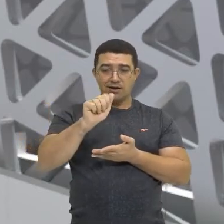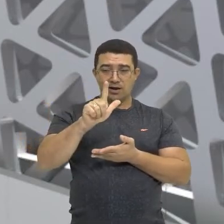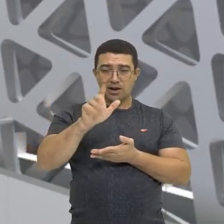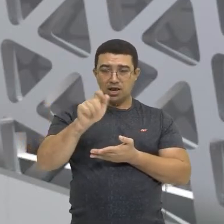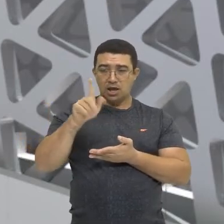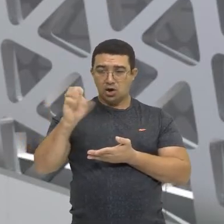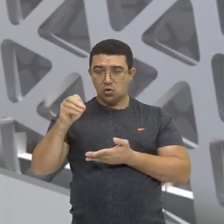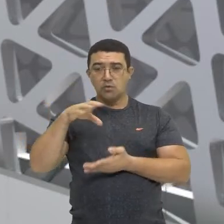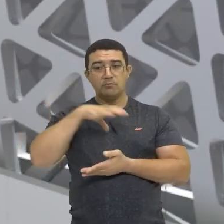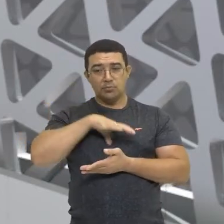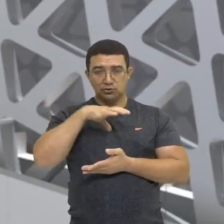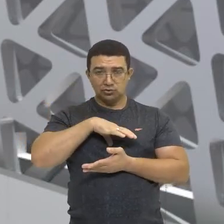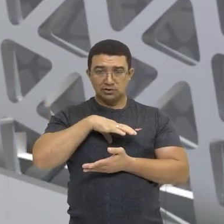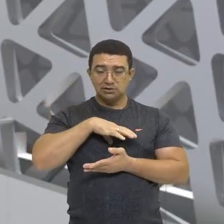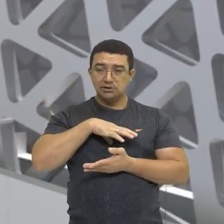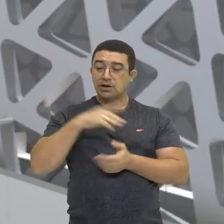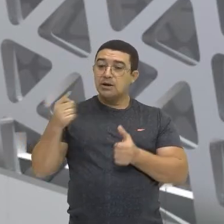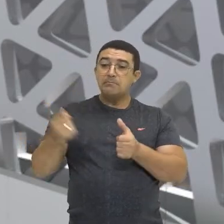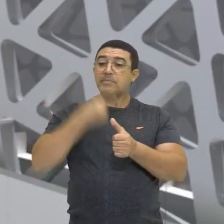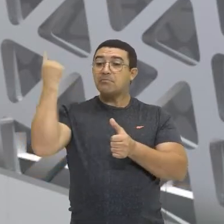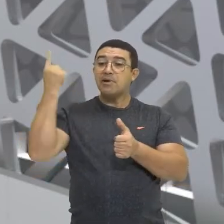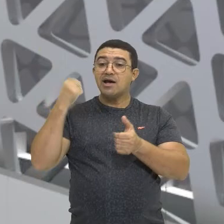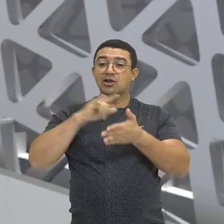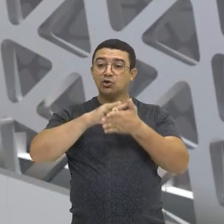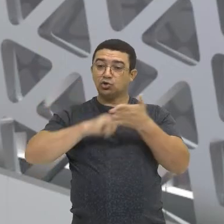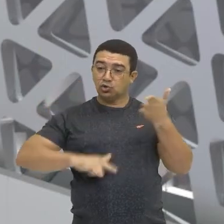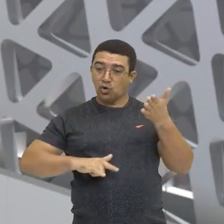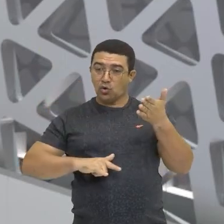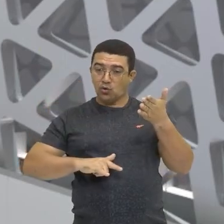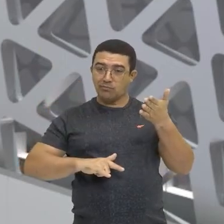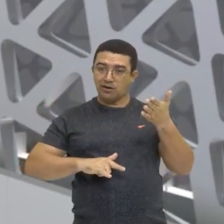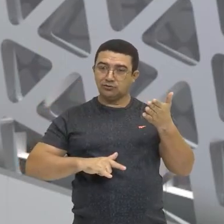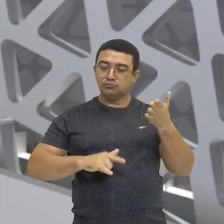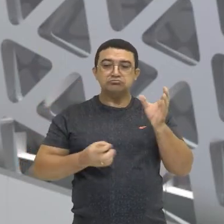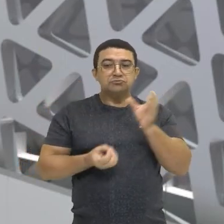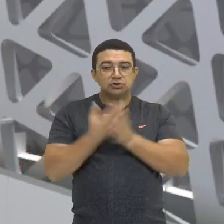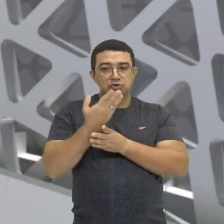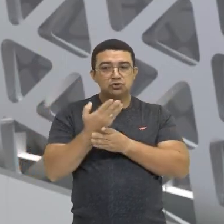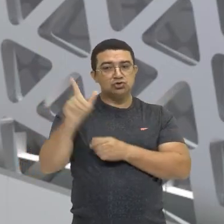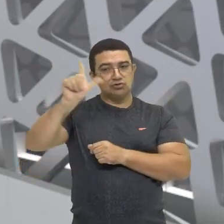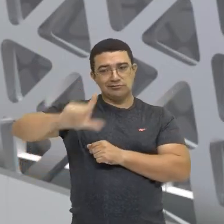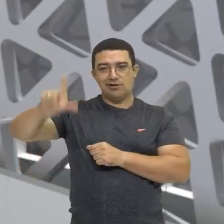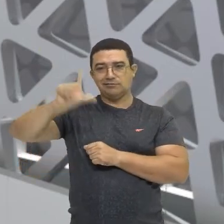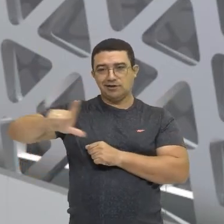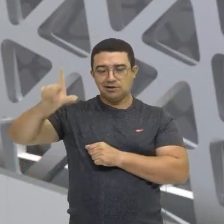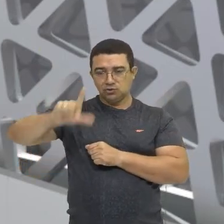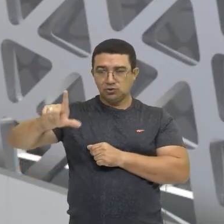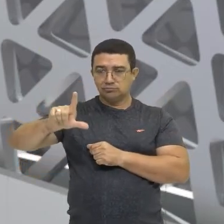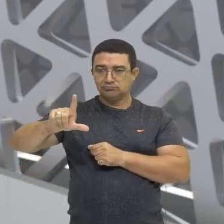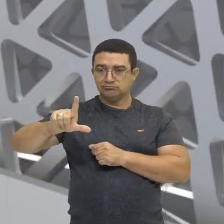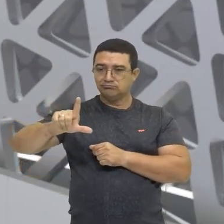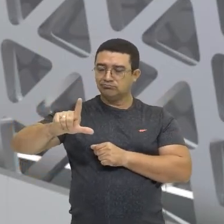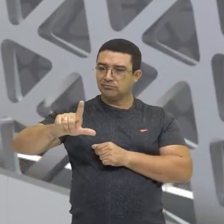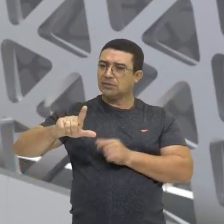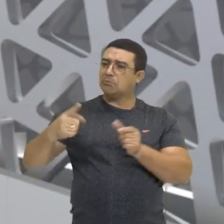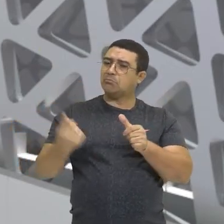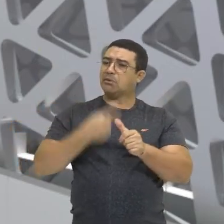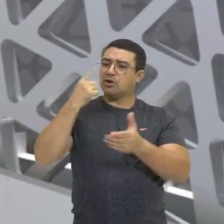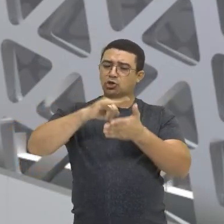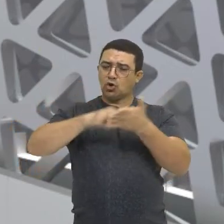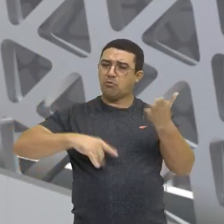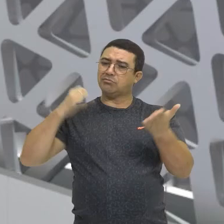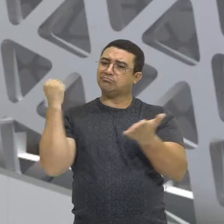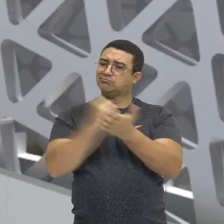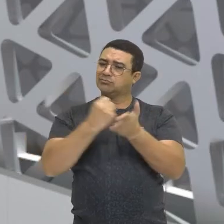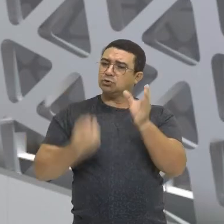Veja a importância disso. É o primeiro documento, gente. É o primeiro documento, o primeiro registro, o surgimento, o nascimento da